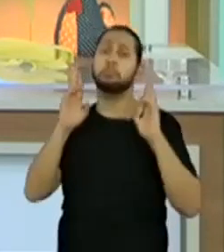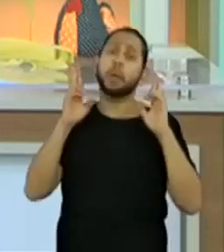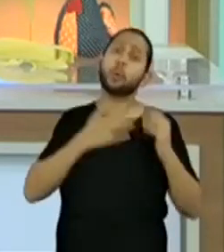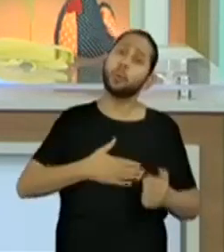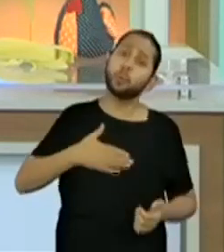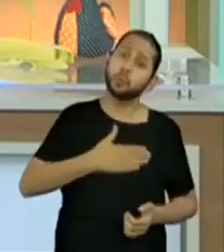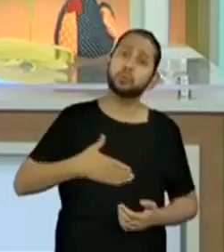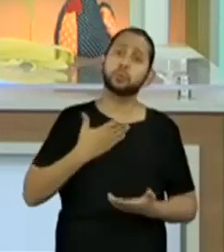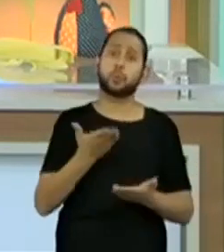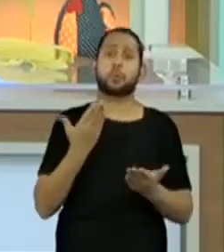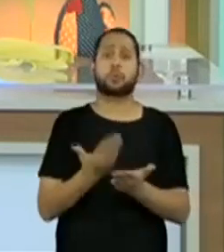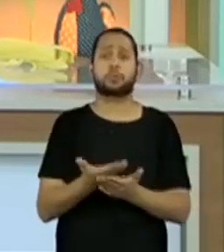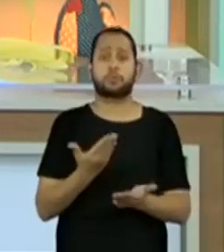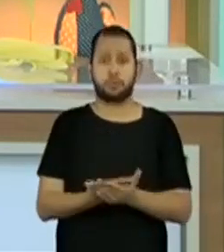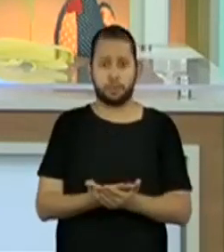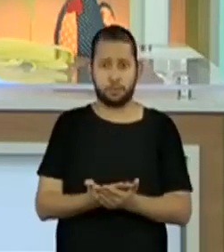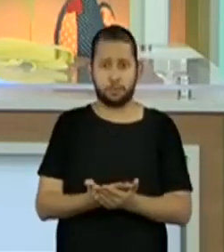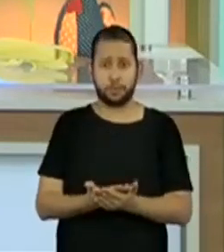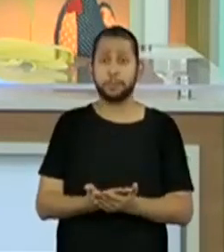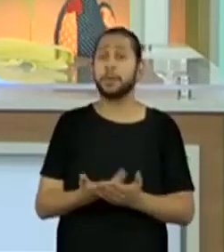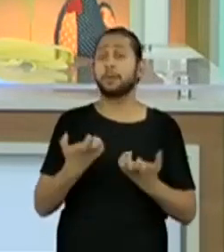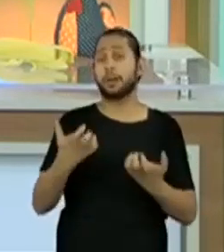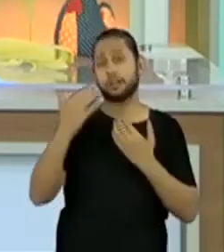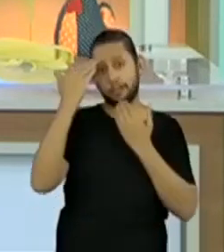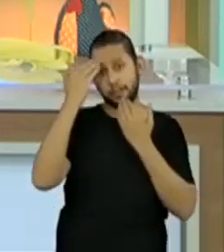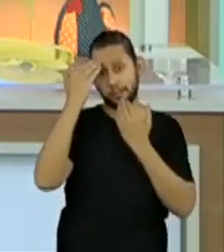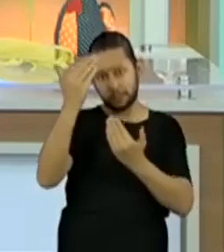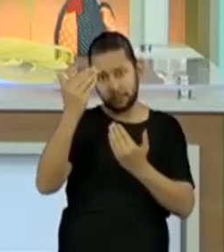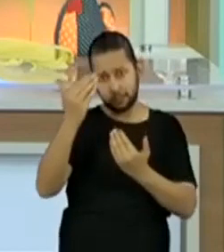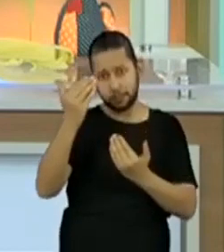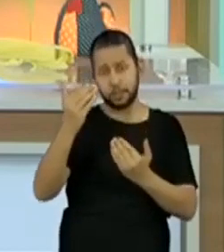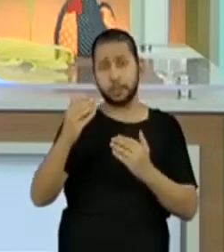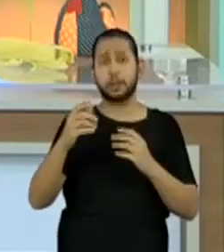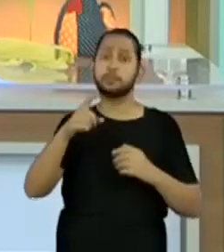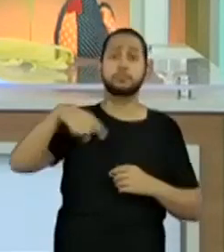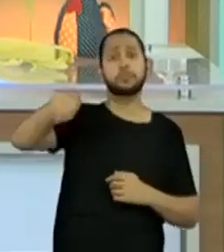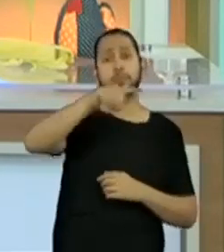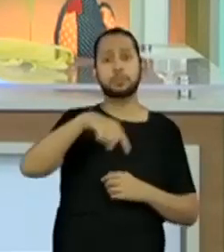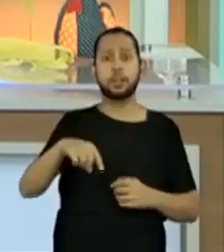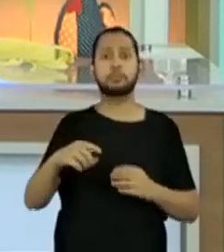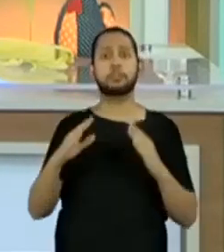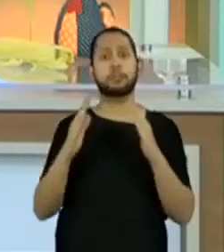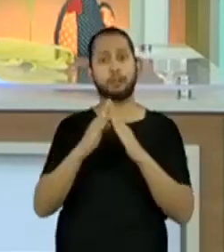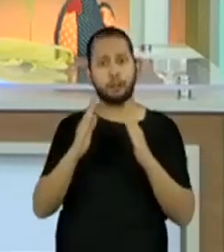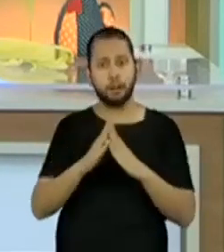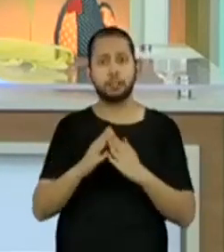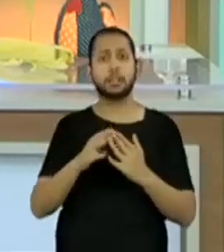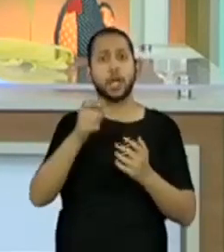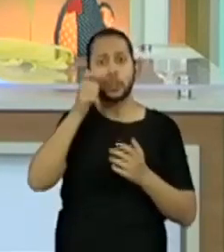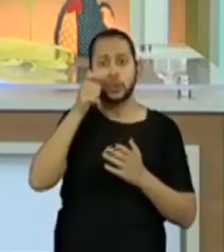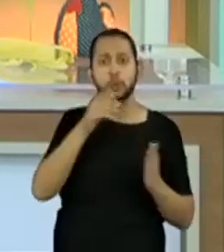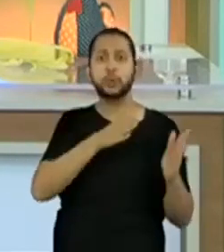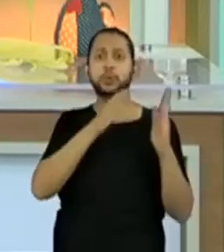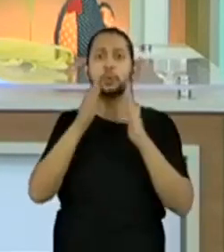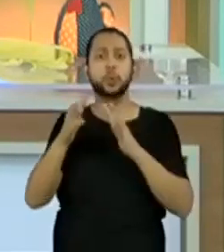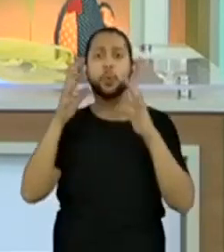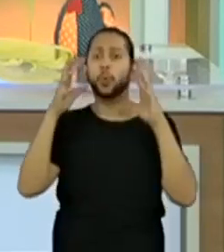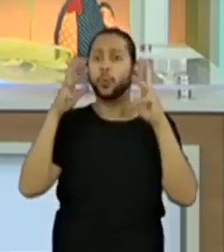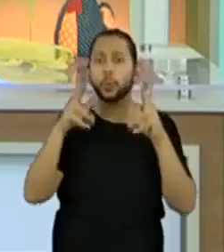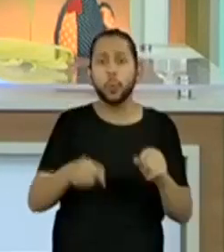gostado desta aula. Quero agradecer todos vocês que estão em casa, assistindo e acompanhando